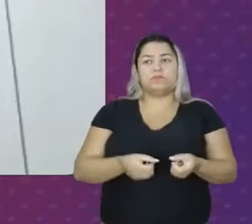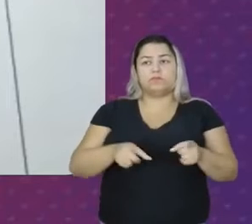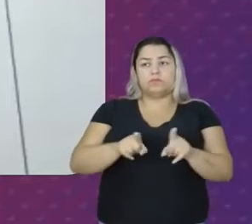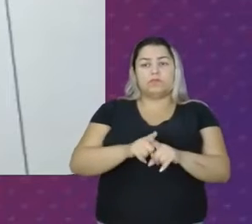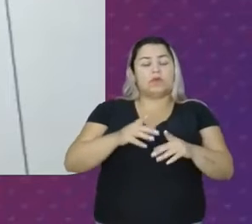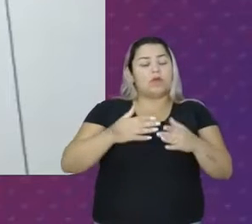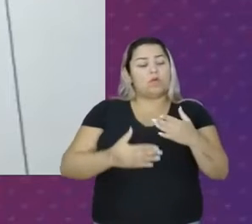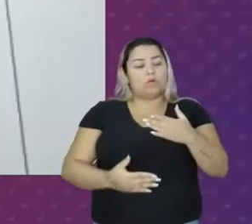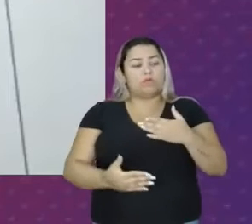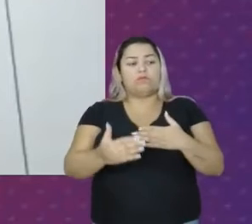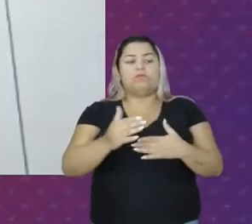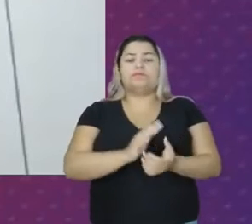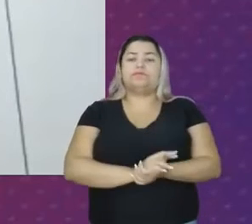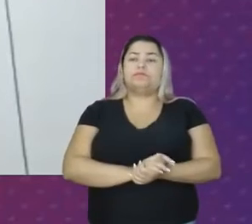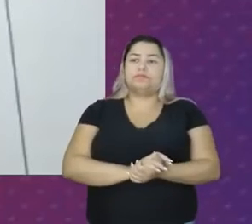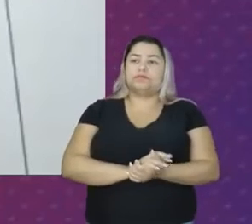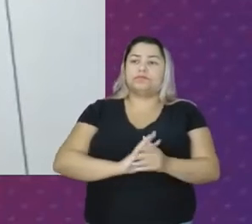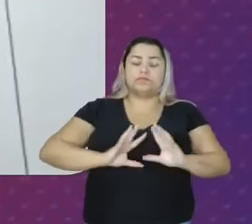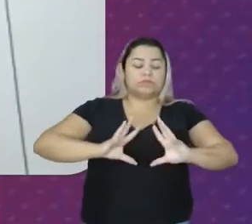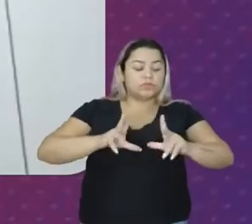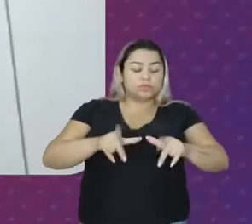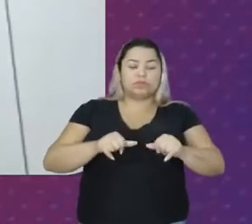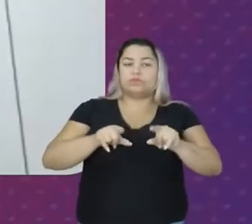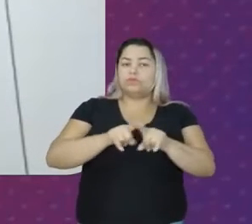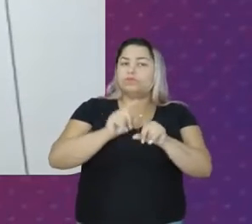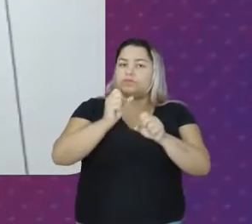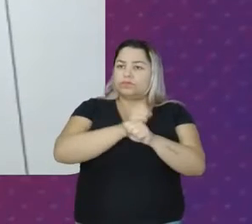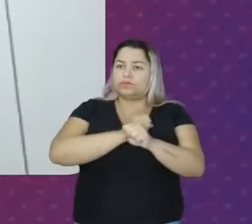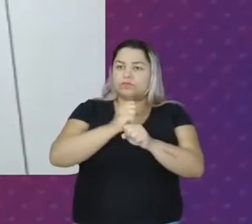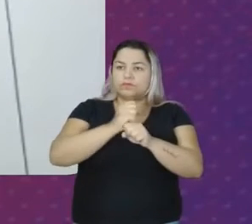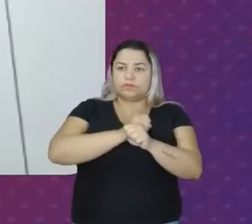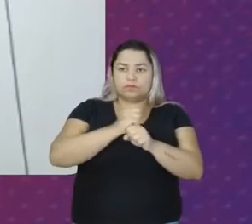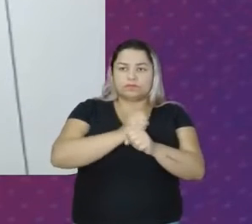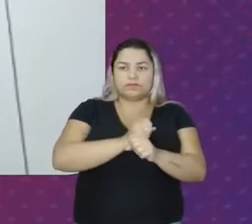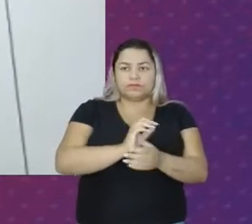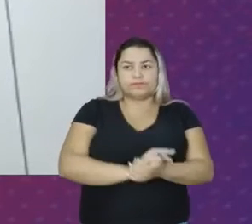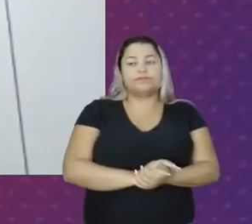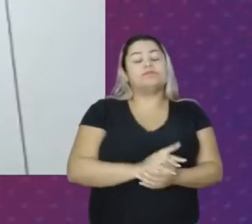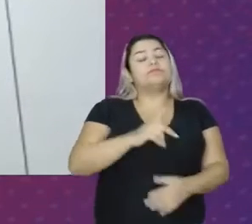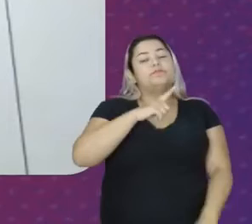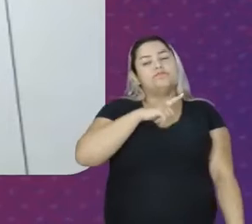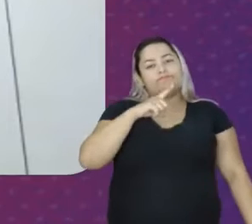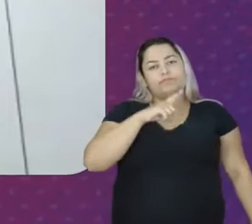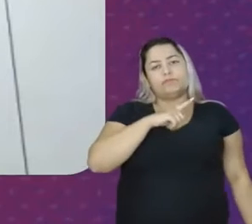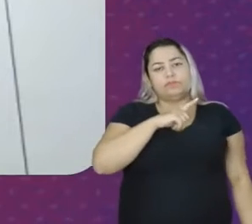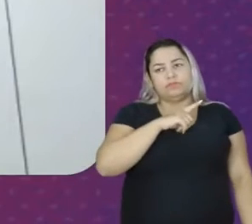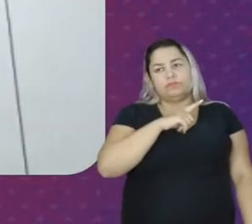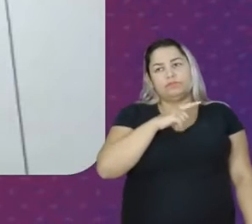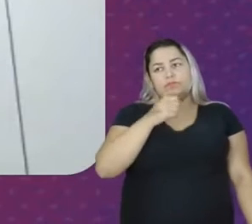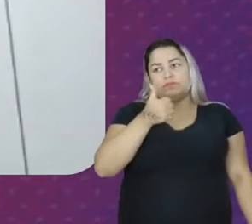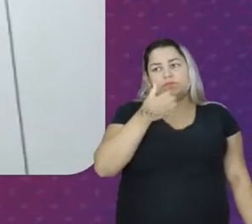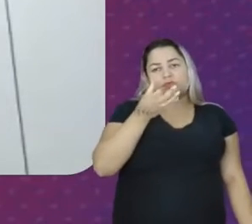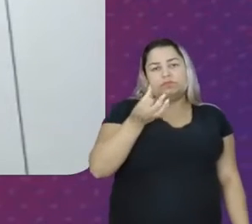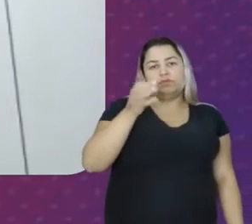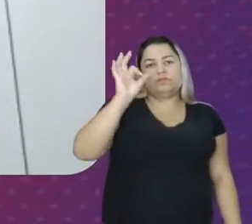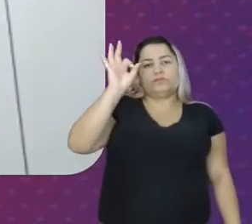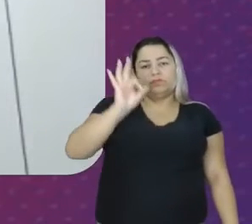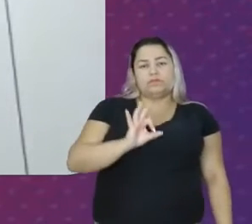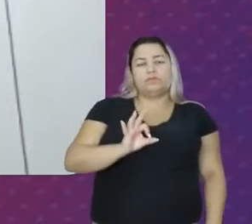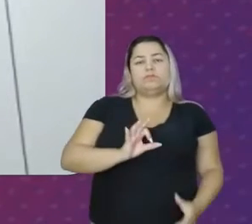ao longo de todo esse período, né? Então, nós temos, em média,